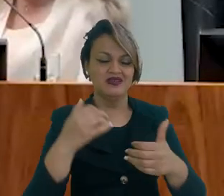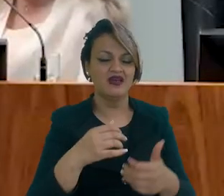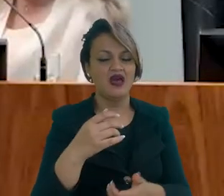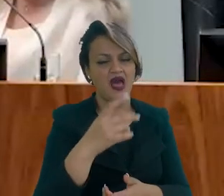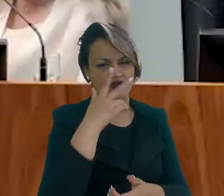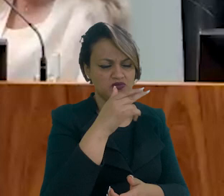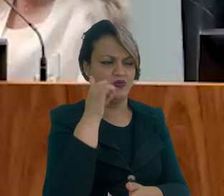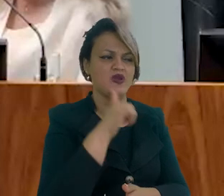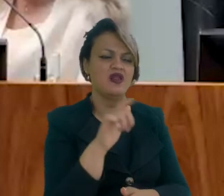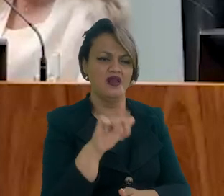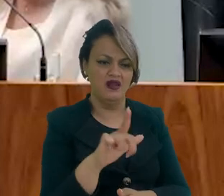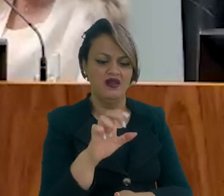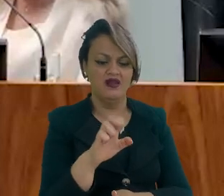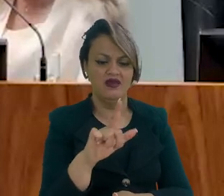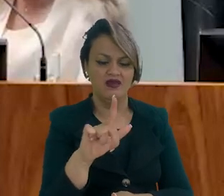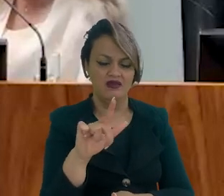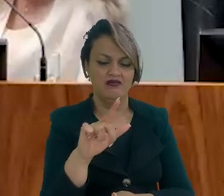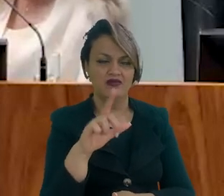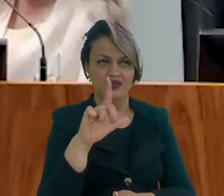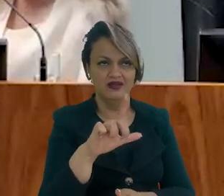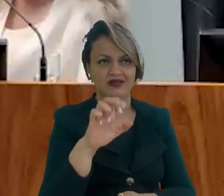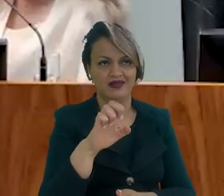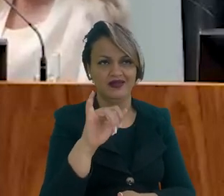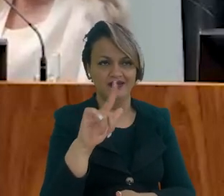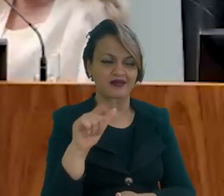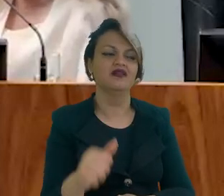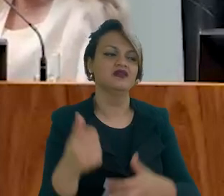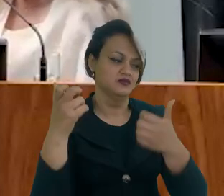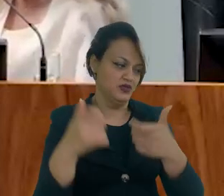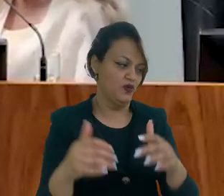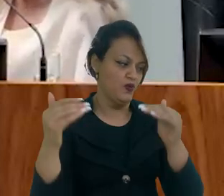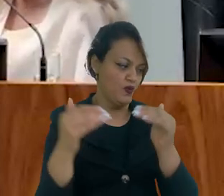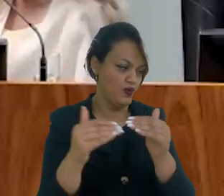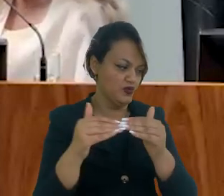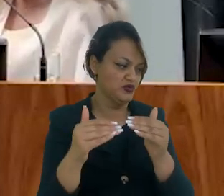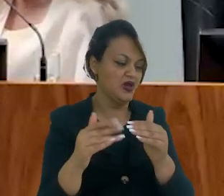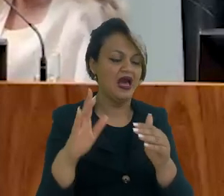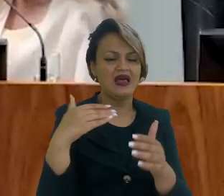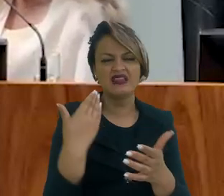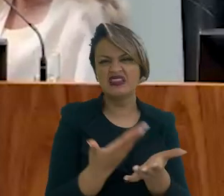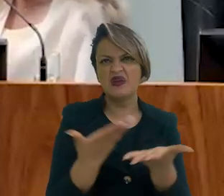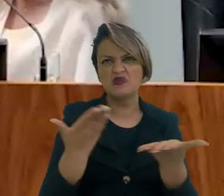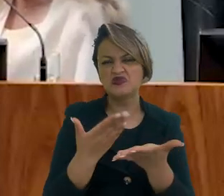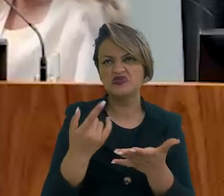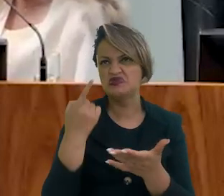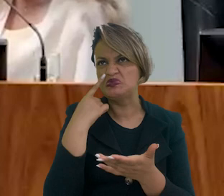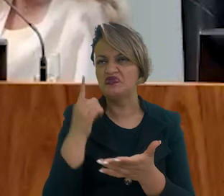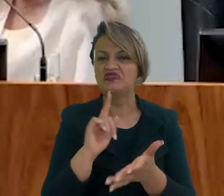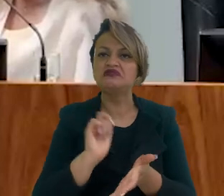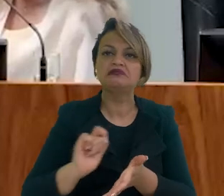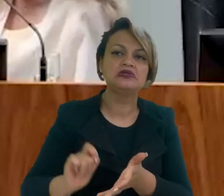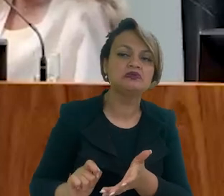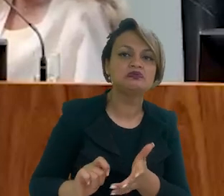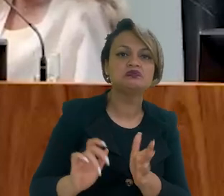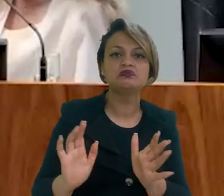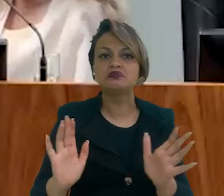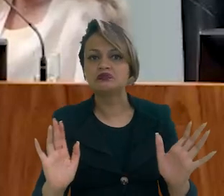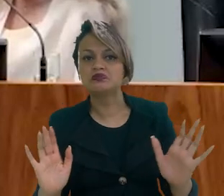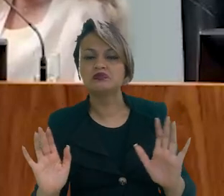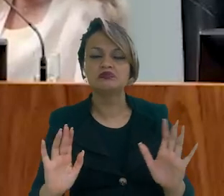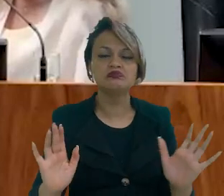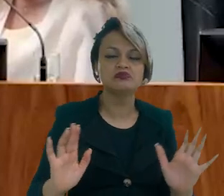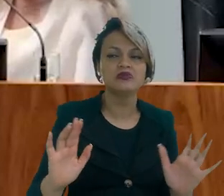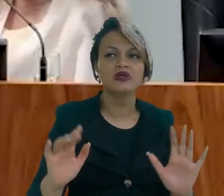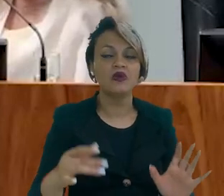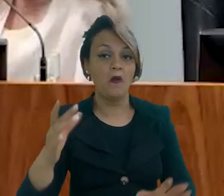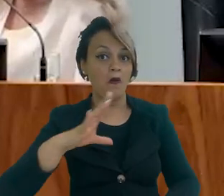uma crítica que se faz um debates Aí sim acho que a Doutora Leila tem toda razão então Sinceramente não vi